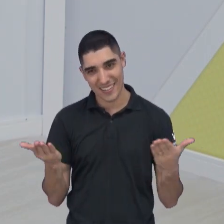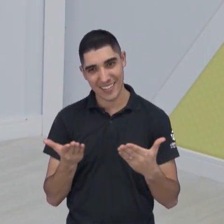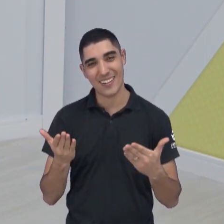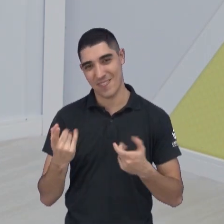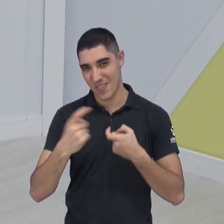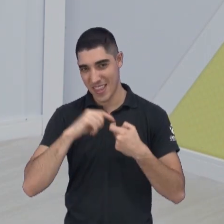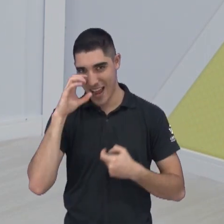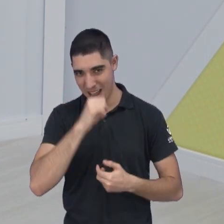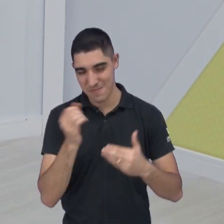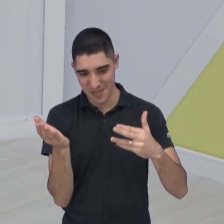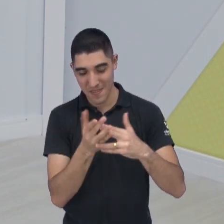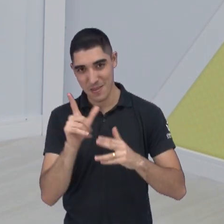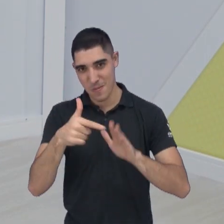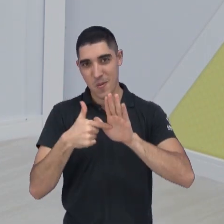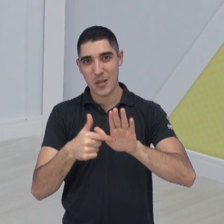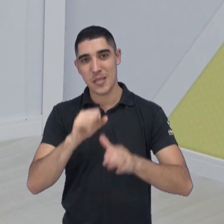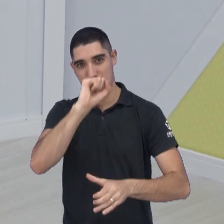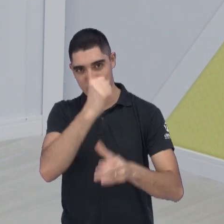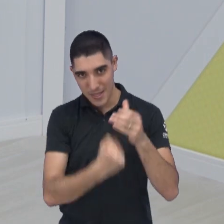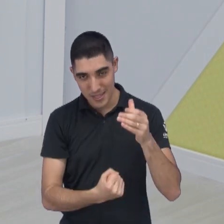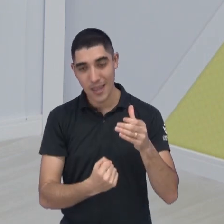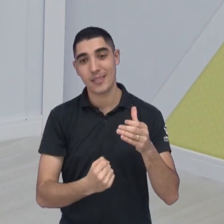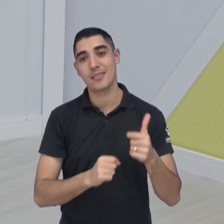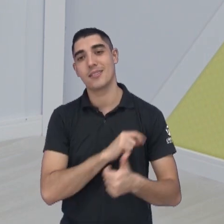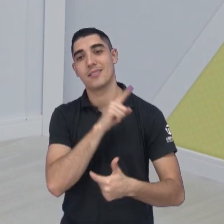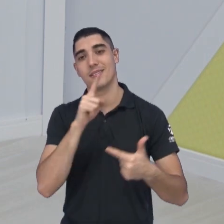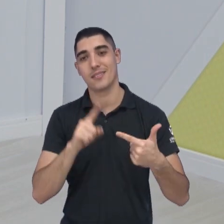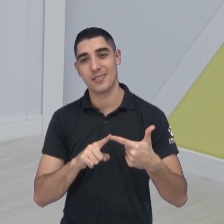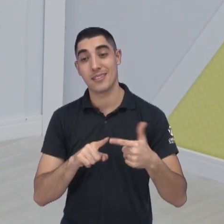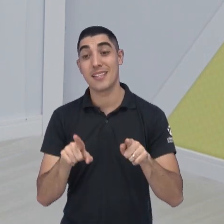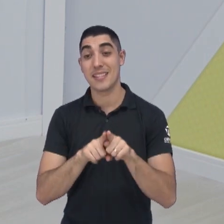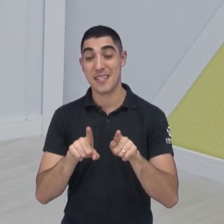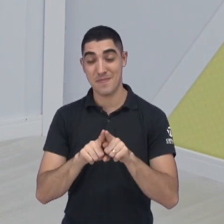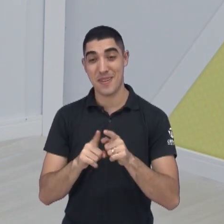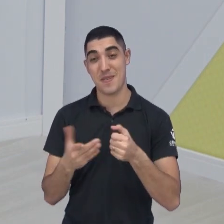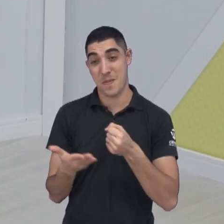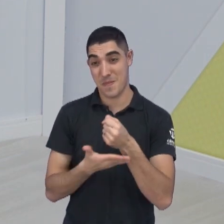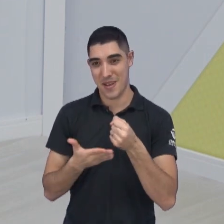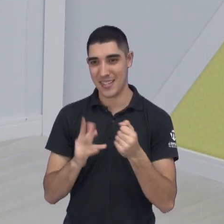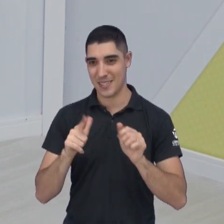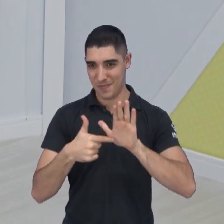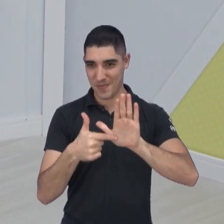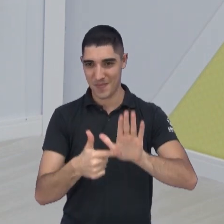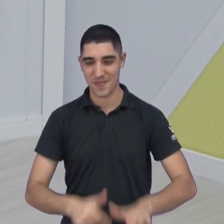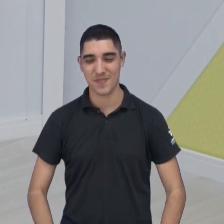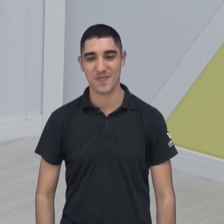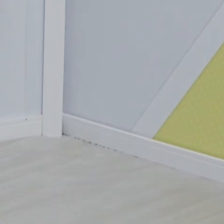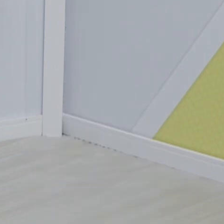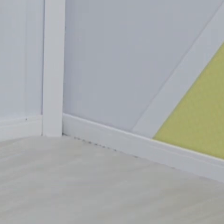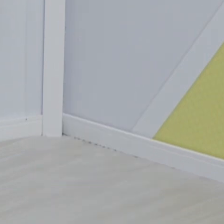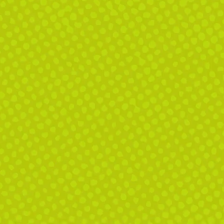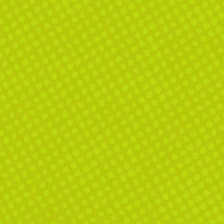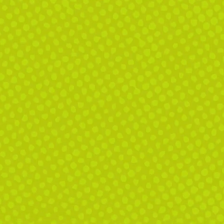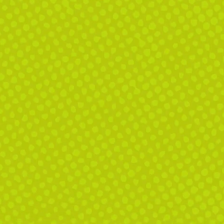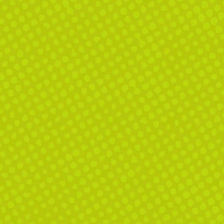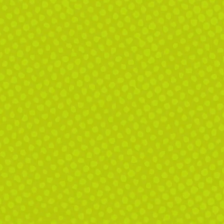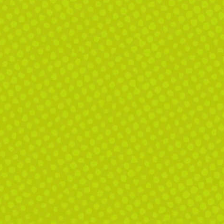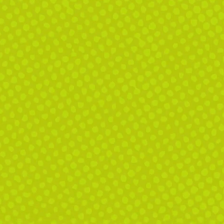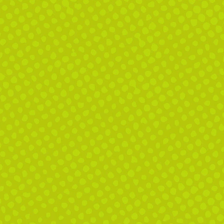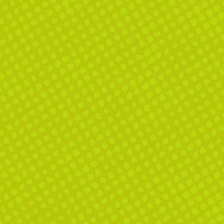já para falar de basquete e também da Talentos LNF. Não sai daí, já voltamos.